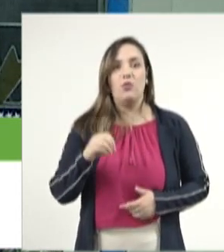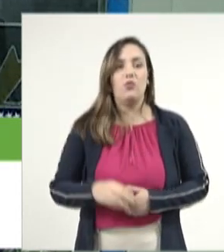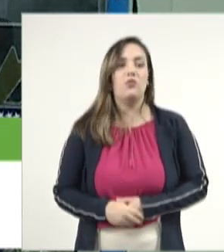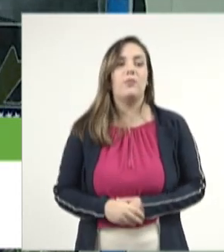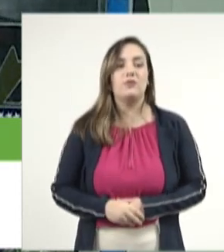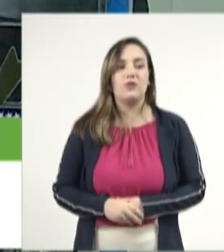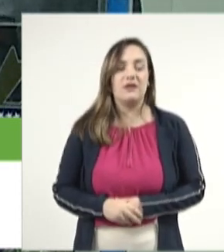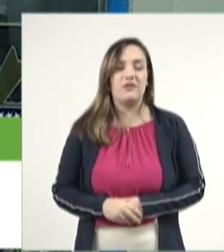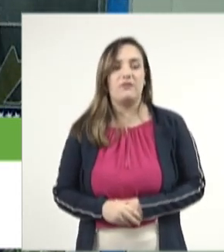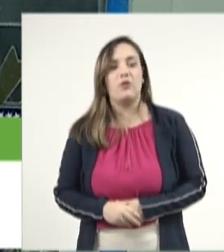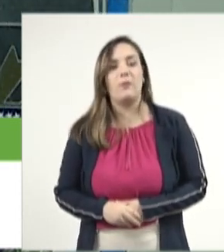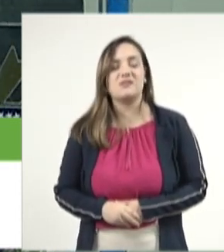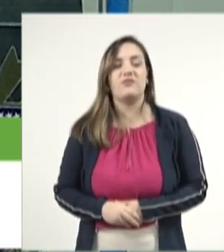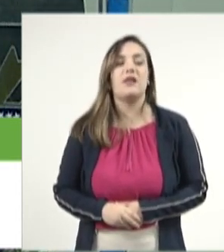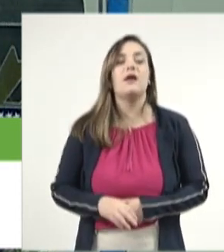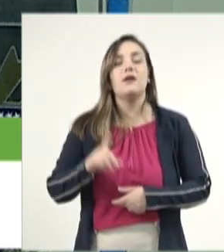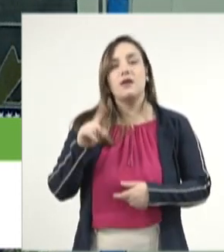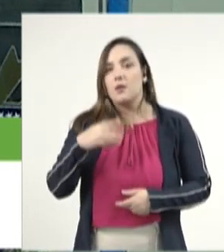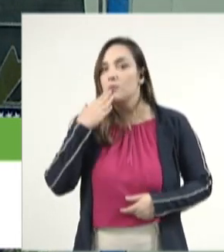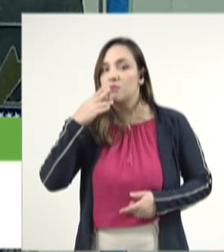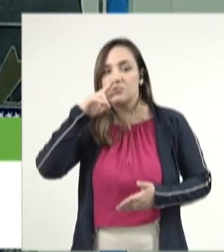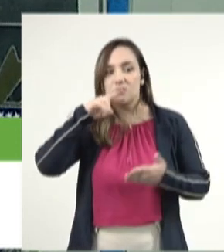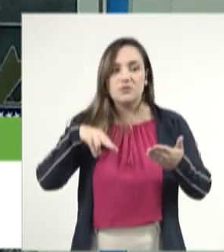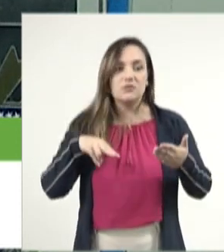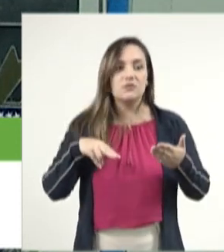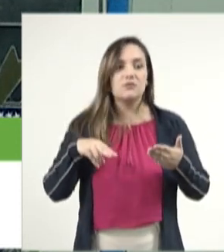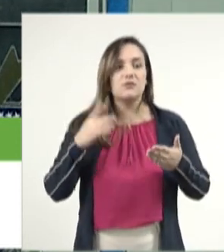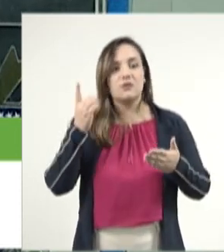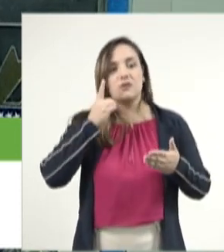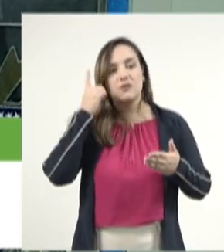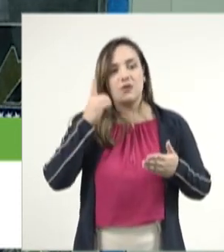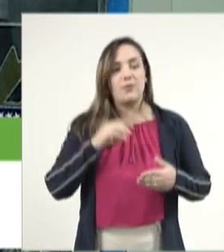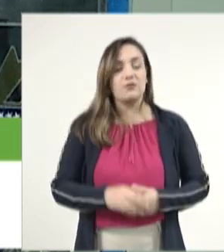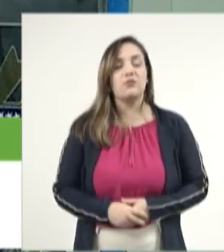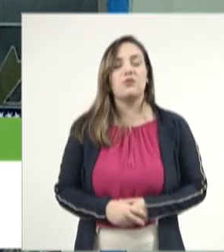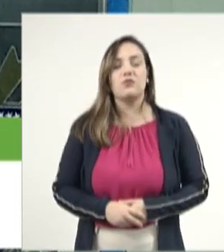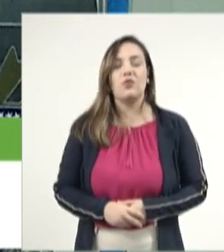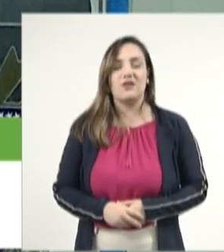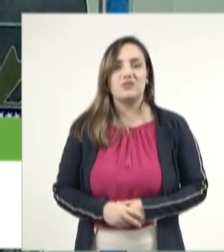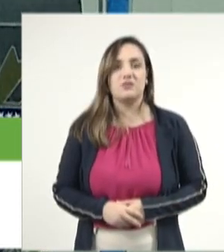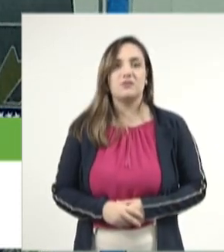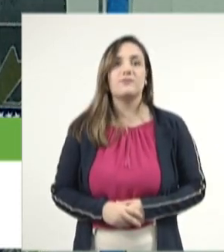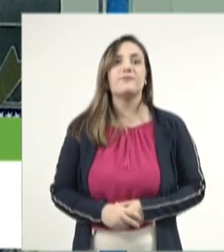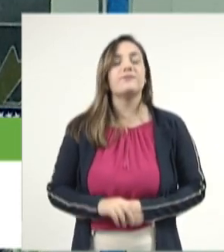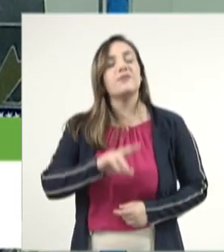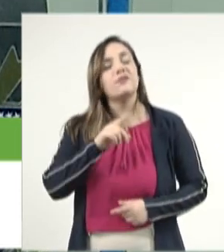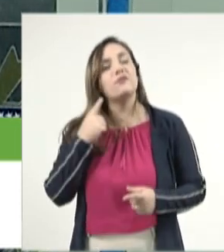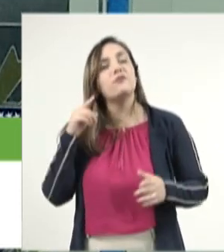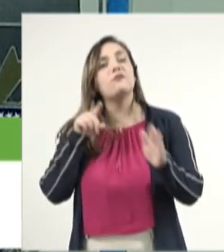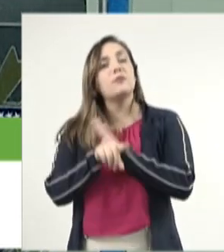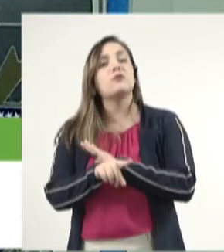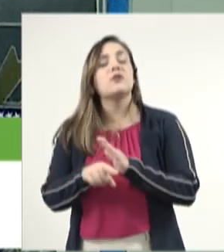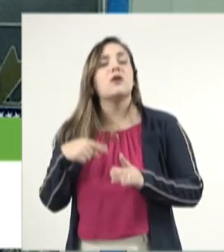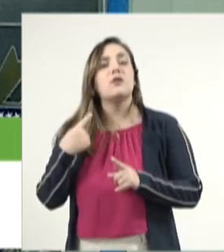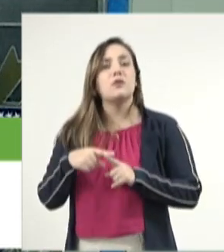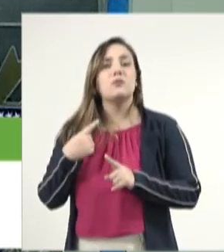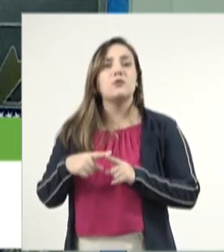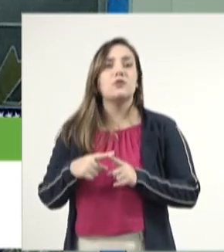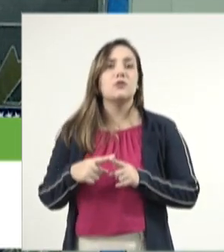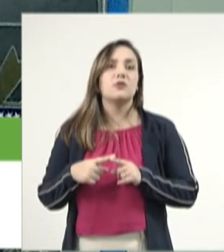uma reclamação, aliás, um pedido de vistas do deputado Paulo Duarte, do porquê da existência dessa taxa